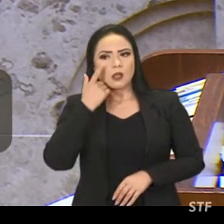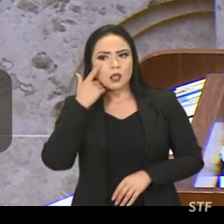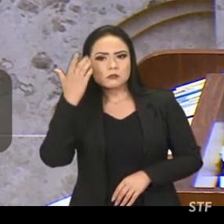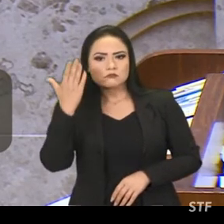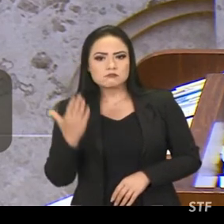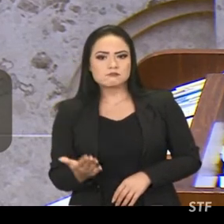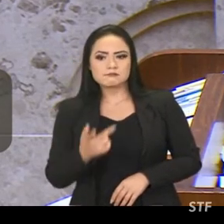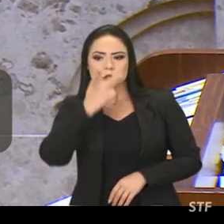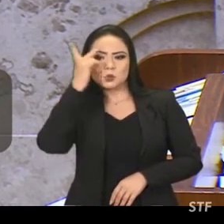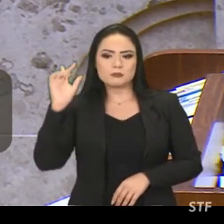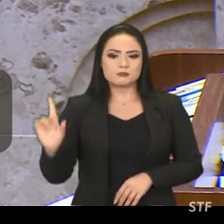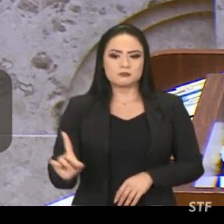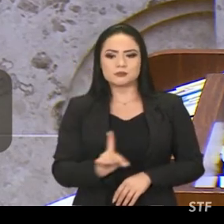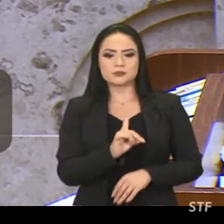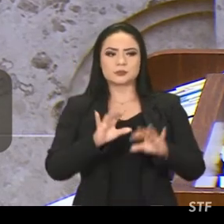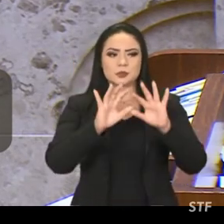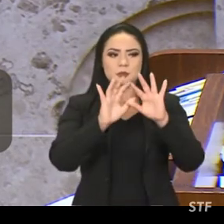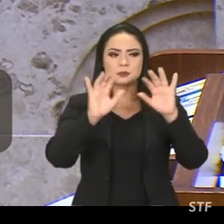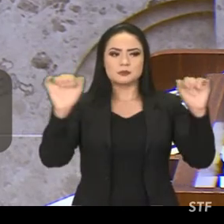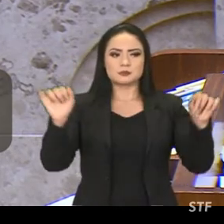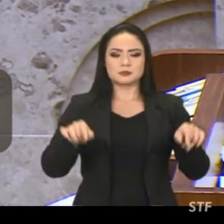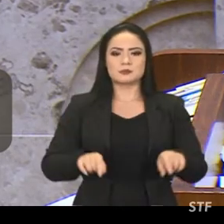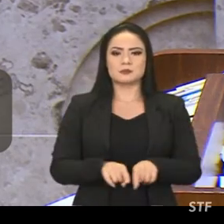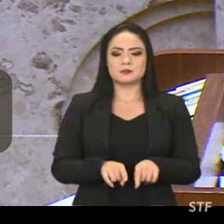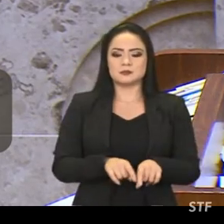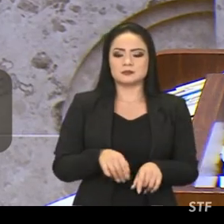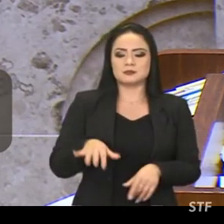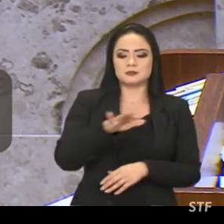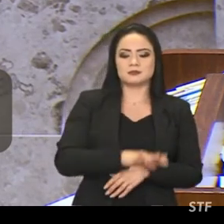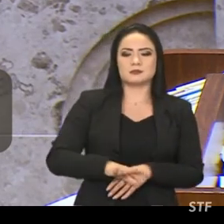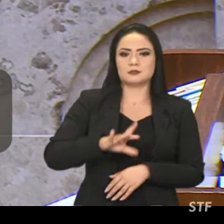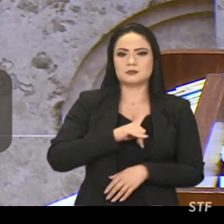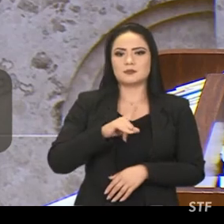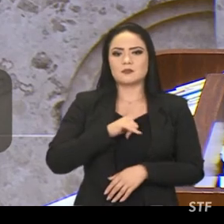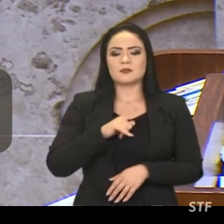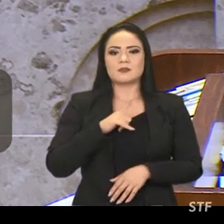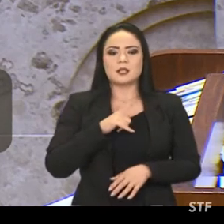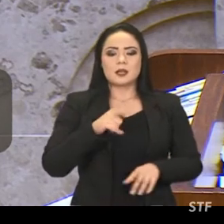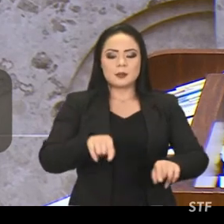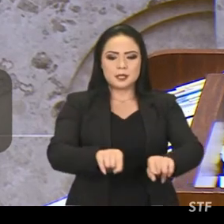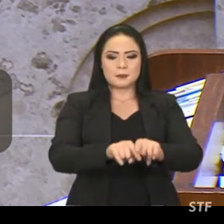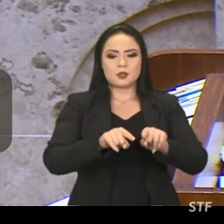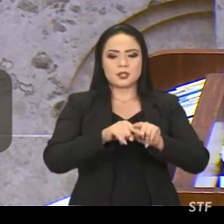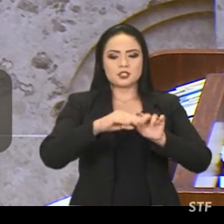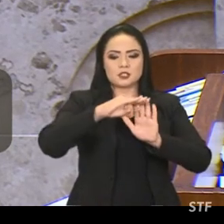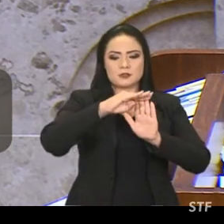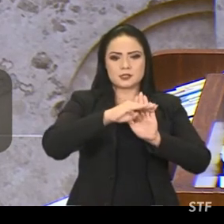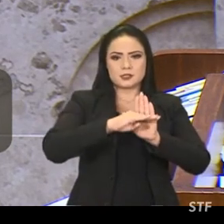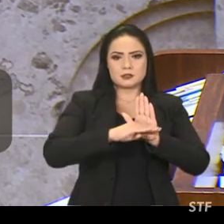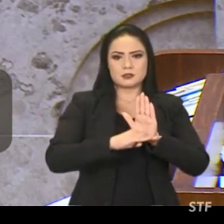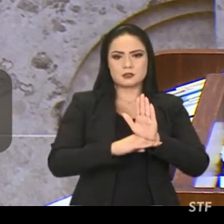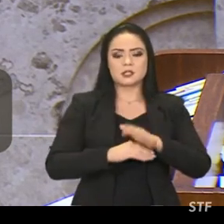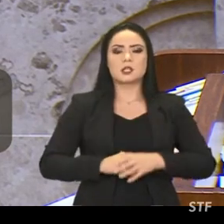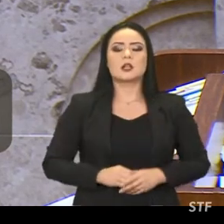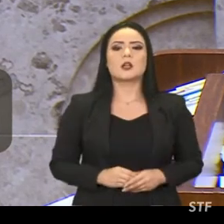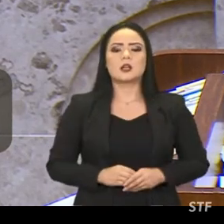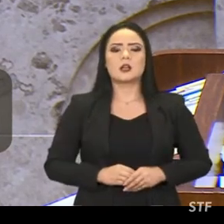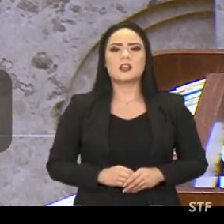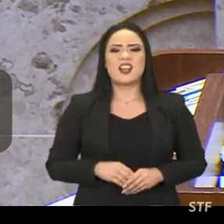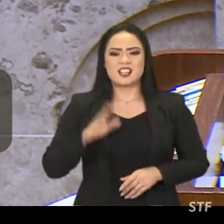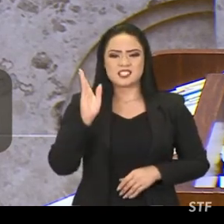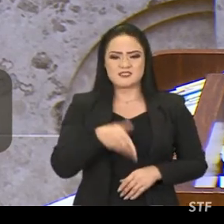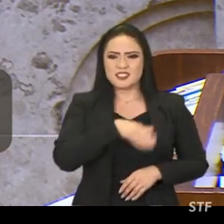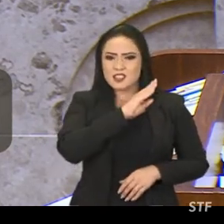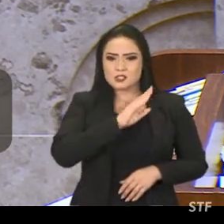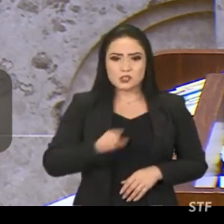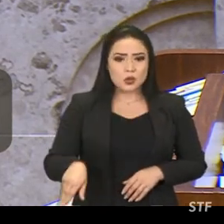desse tribunal as garantias, as prerrogativas e atribuindo as vedações